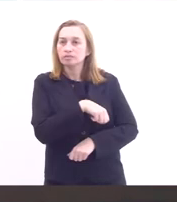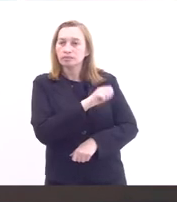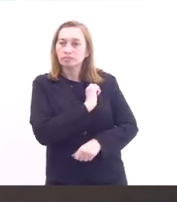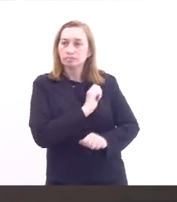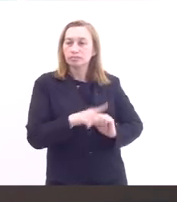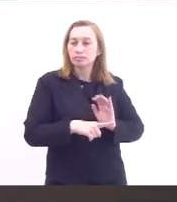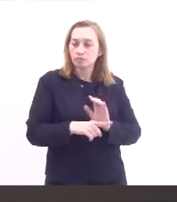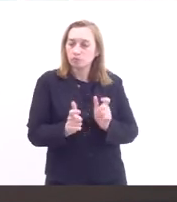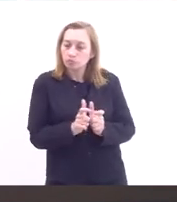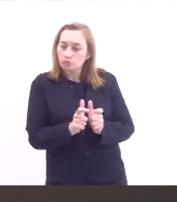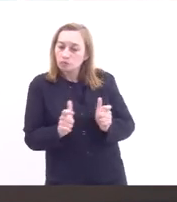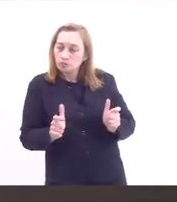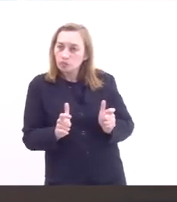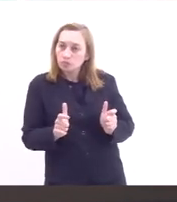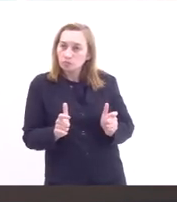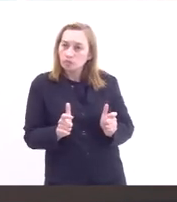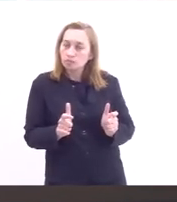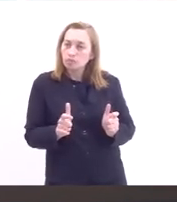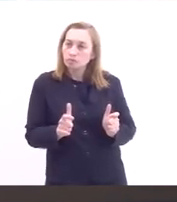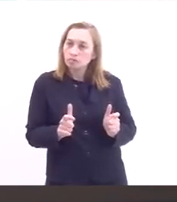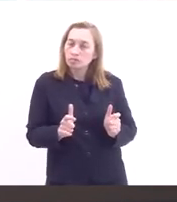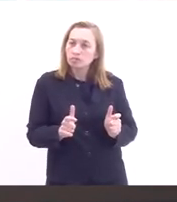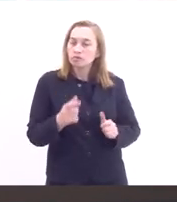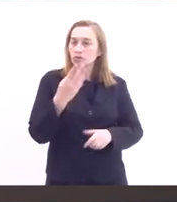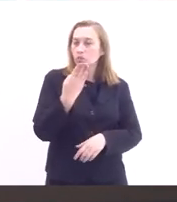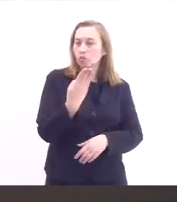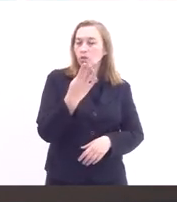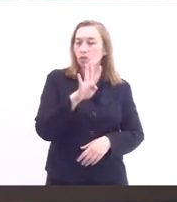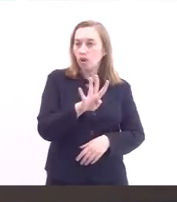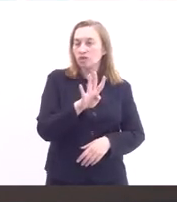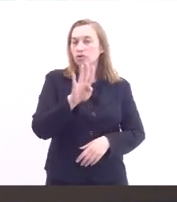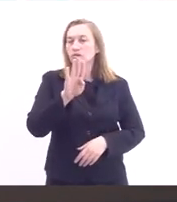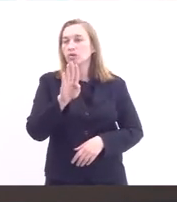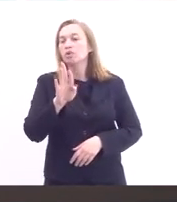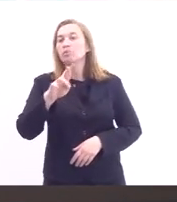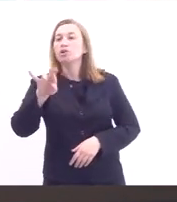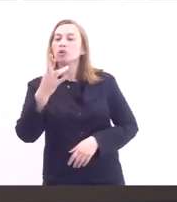cresce, imaginemos uma média de 4 bilhões por ano,